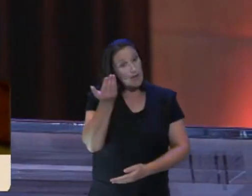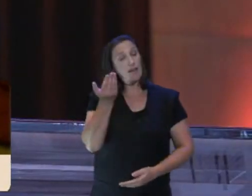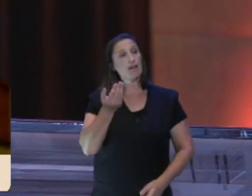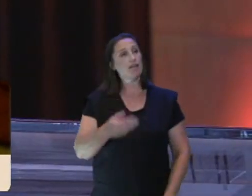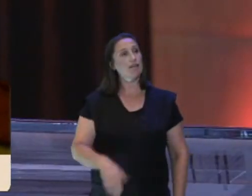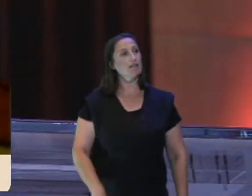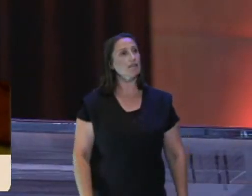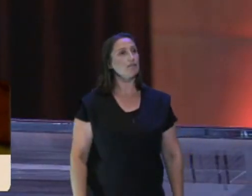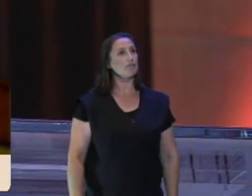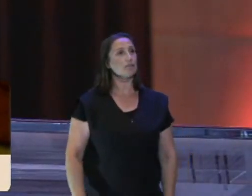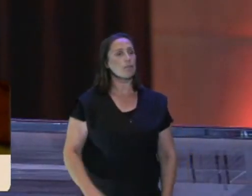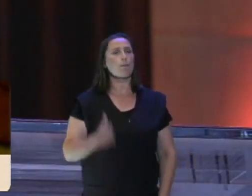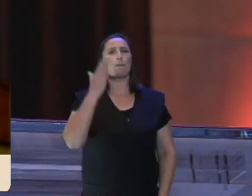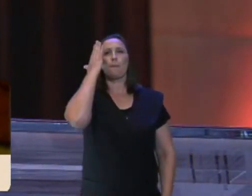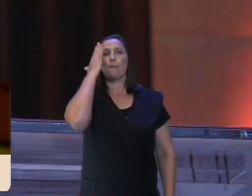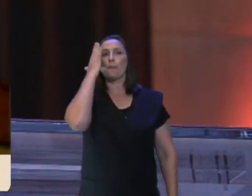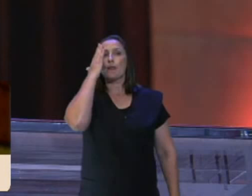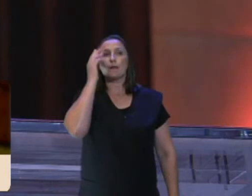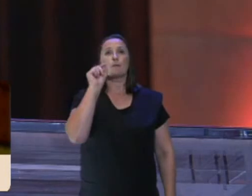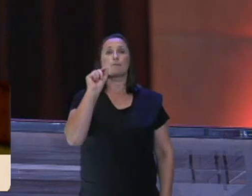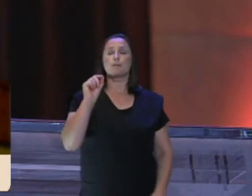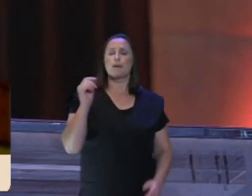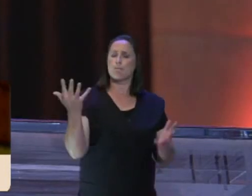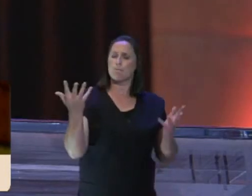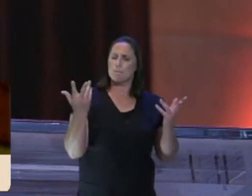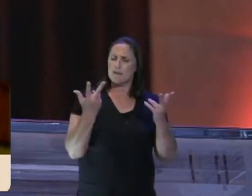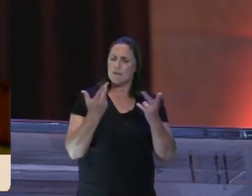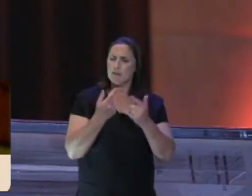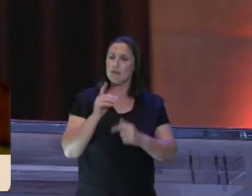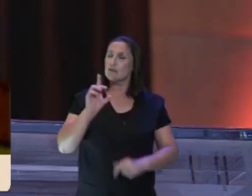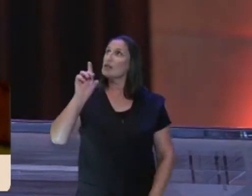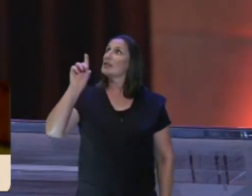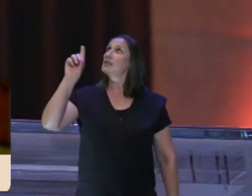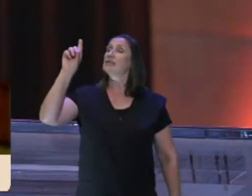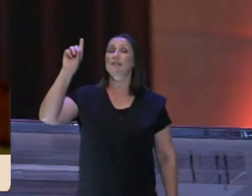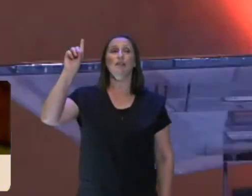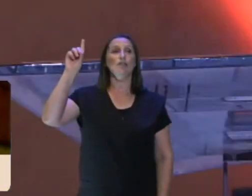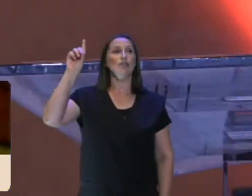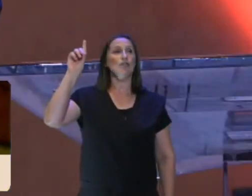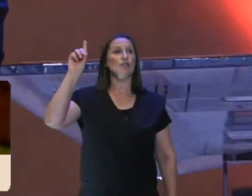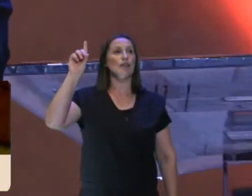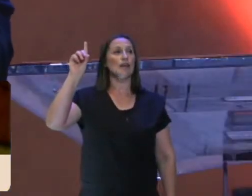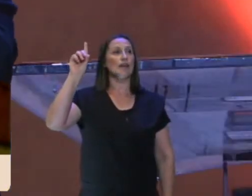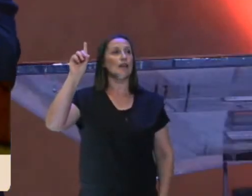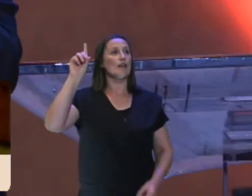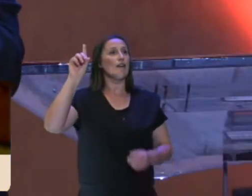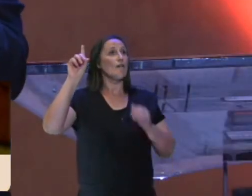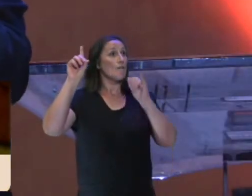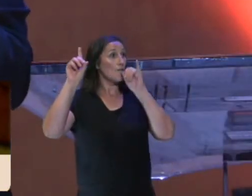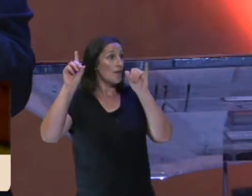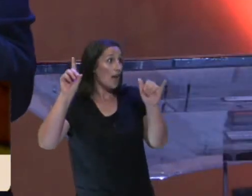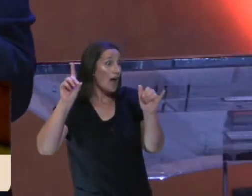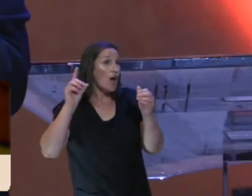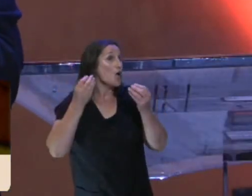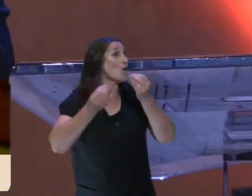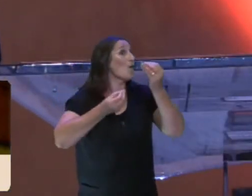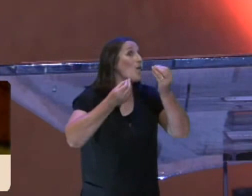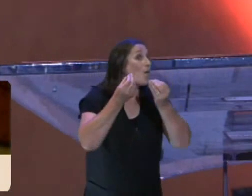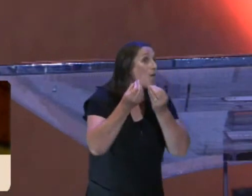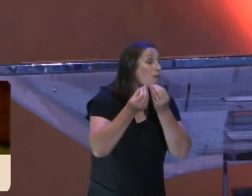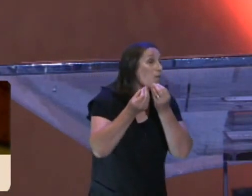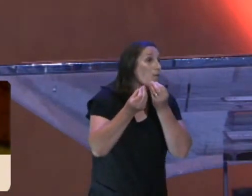E sabe o que é tremendo? É que Deus não vai dar para você o como, quanto tempo vai